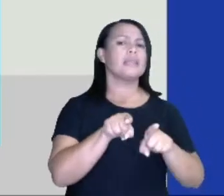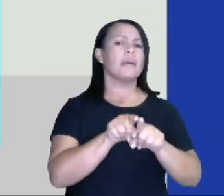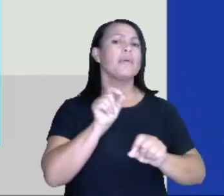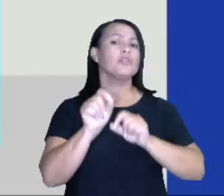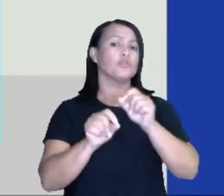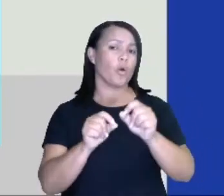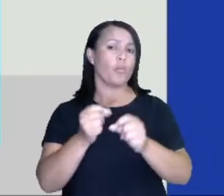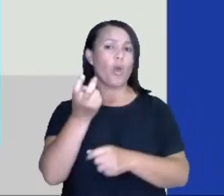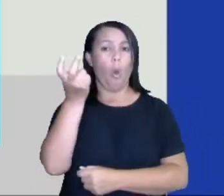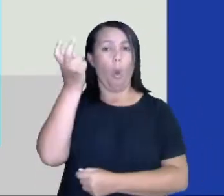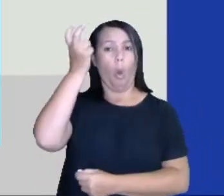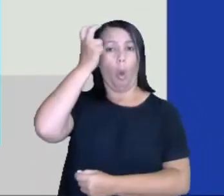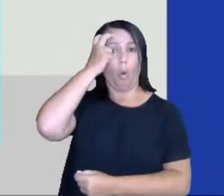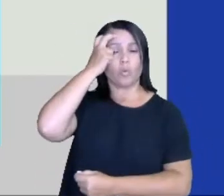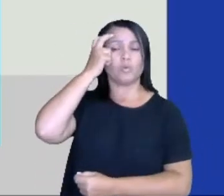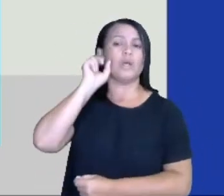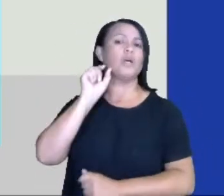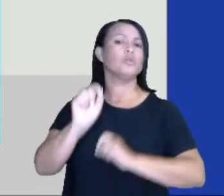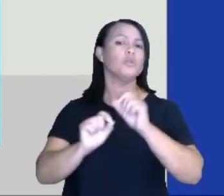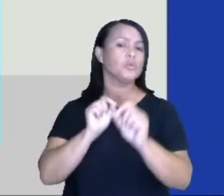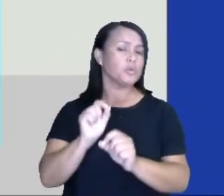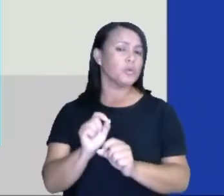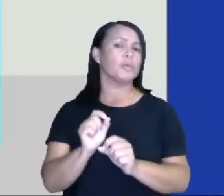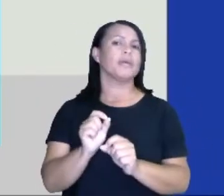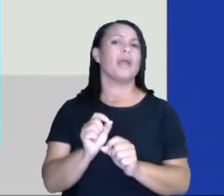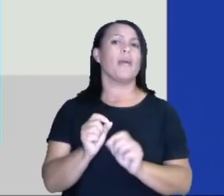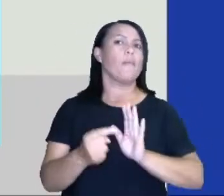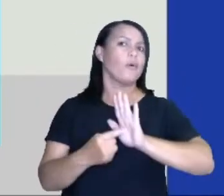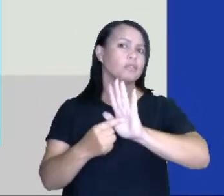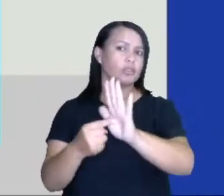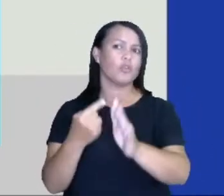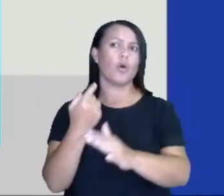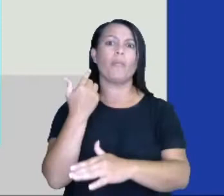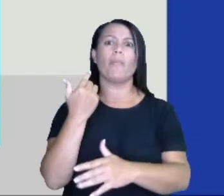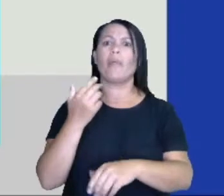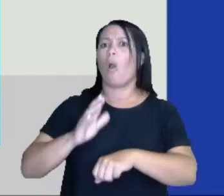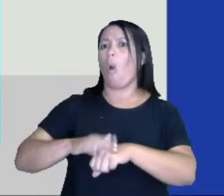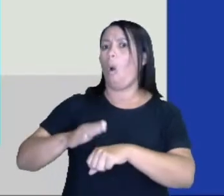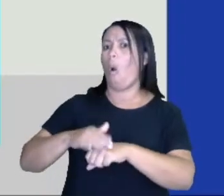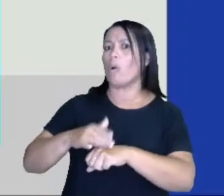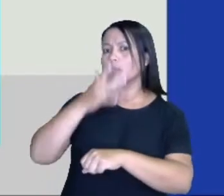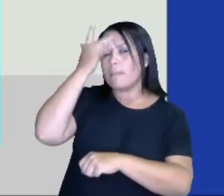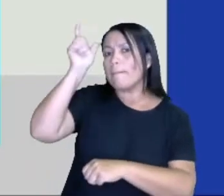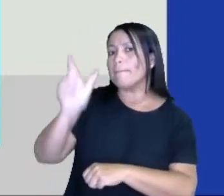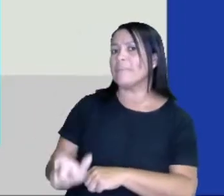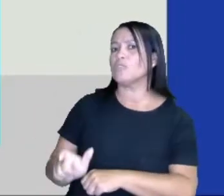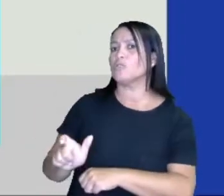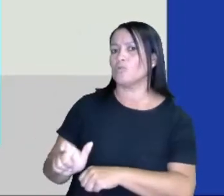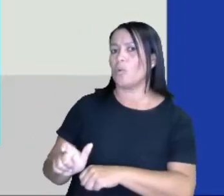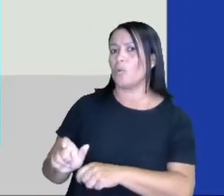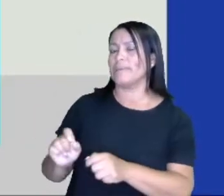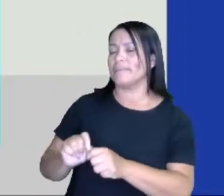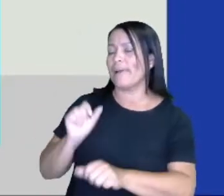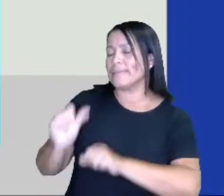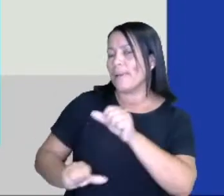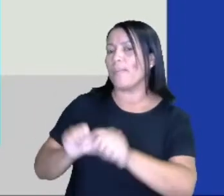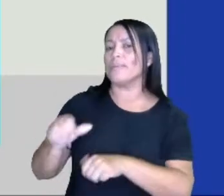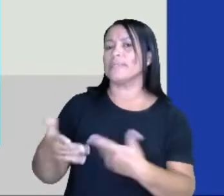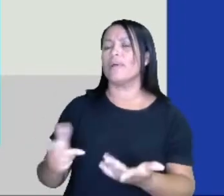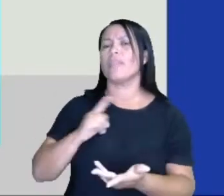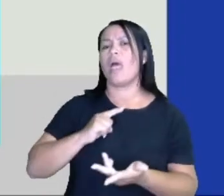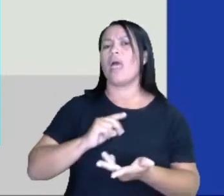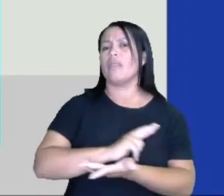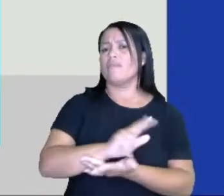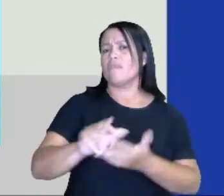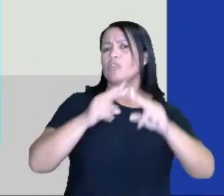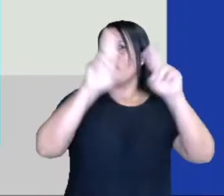dados culturais, ou seja, resultantes da ação do homem. Existem, portanto, diversos tipos de mapa. Aqui a gente